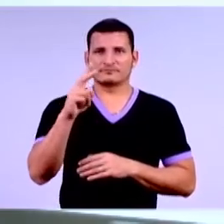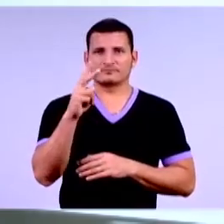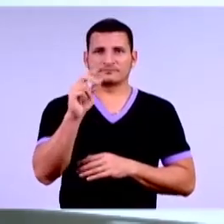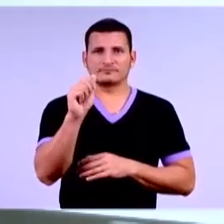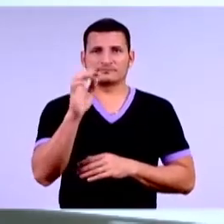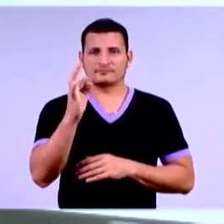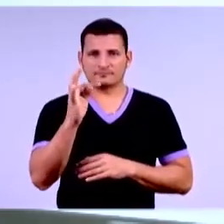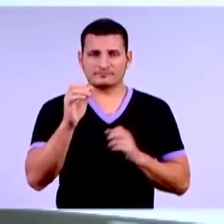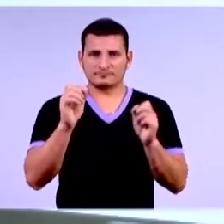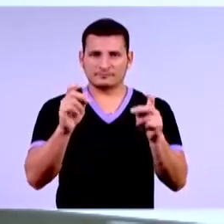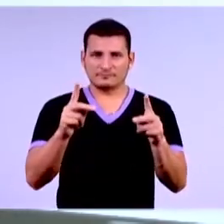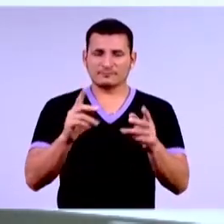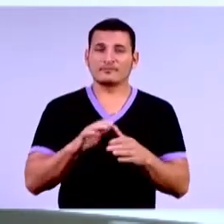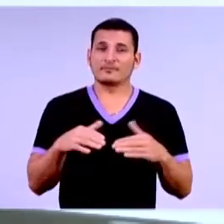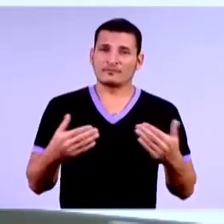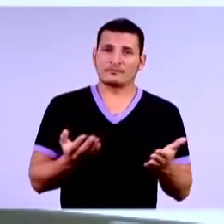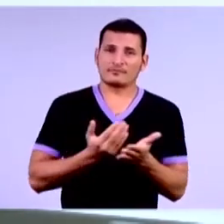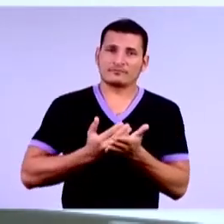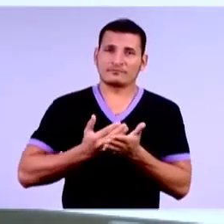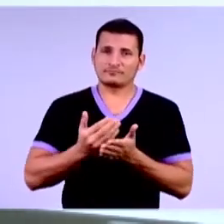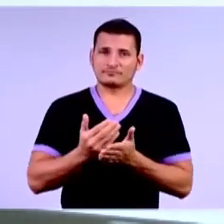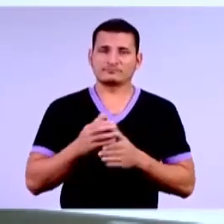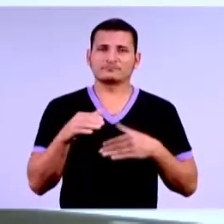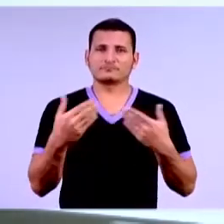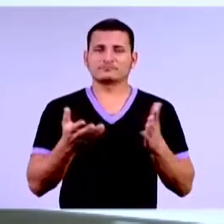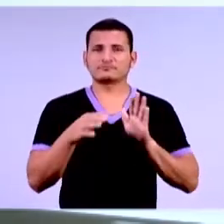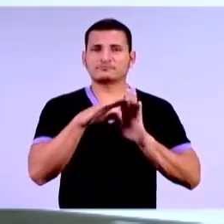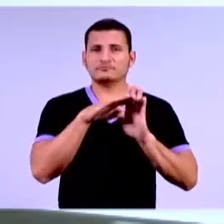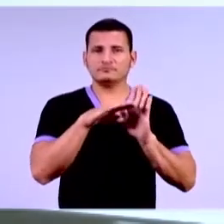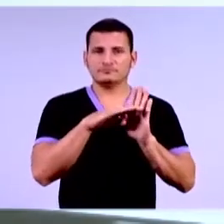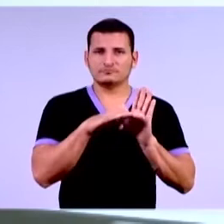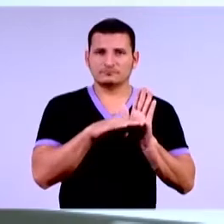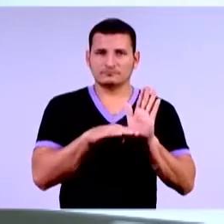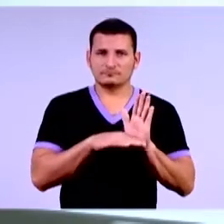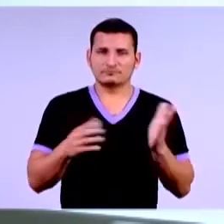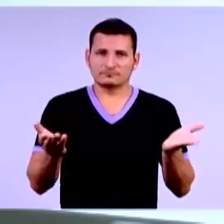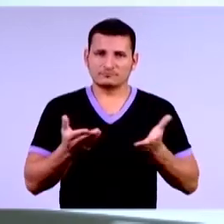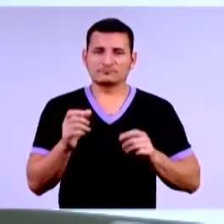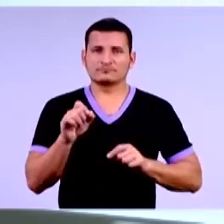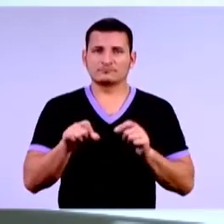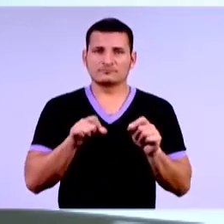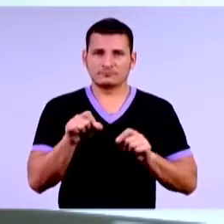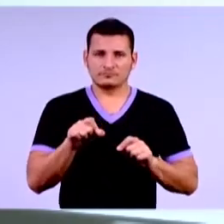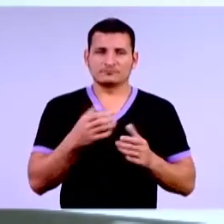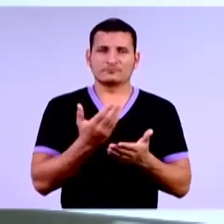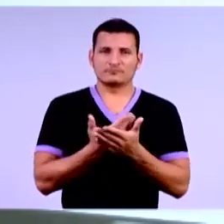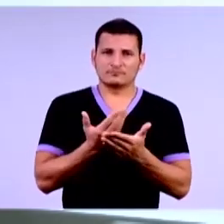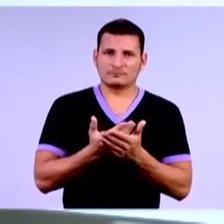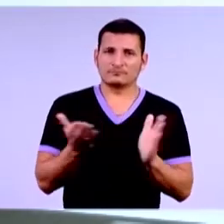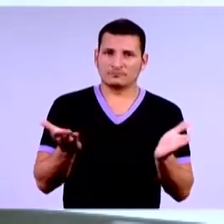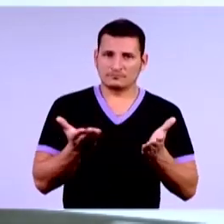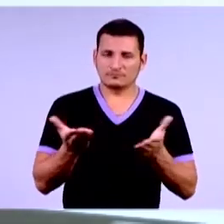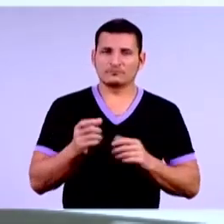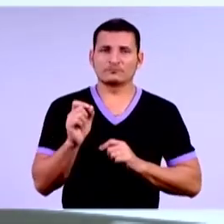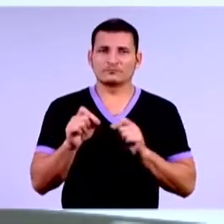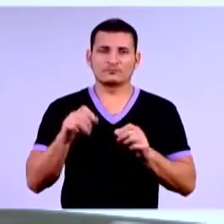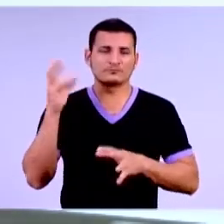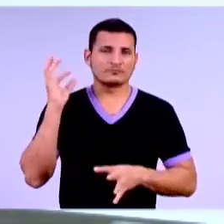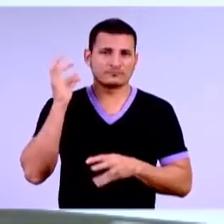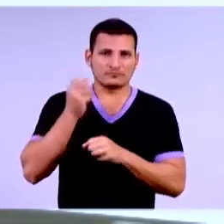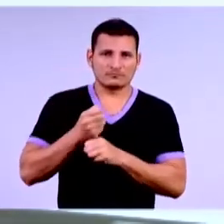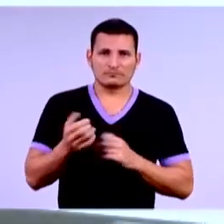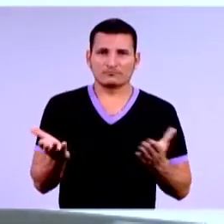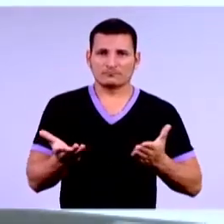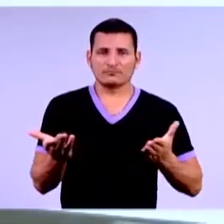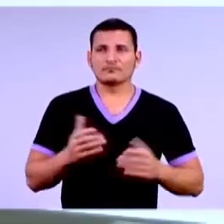então nós vamos comentar vendo qual é a agenda de hoje o que nós vamos estudar o que nós vamos realizar hoje